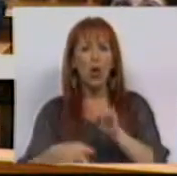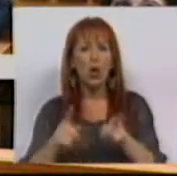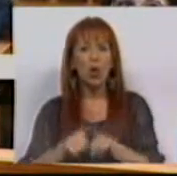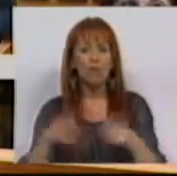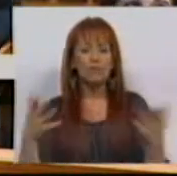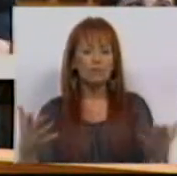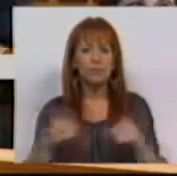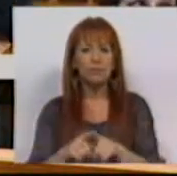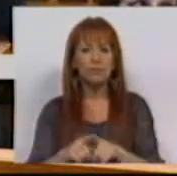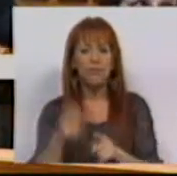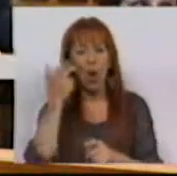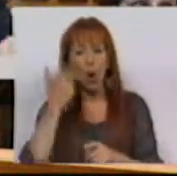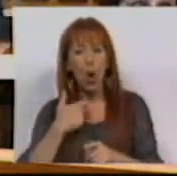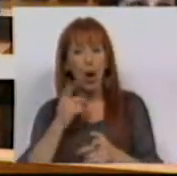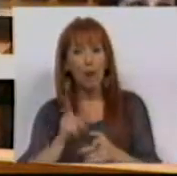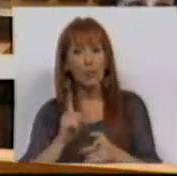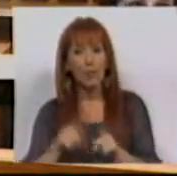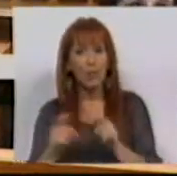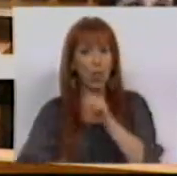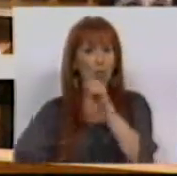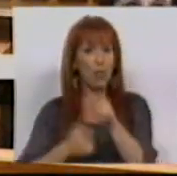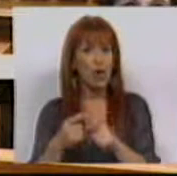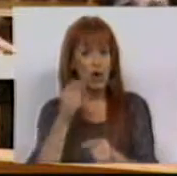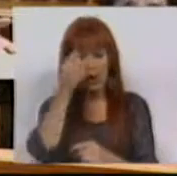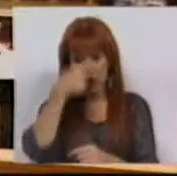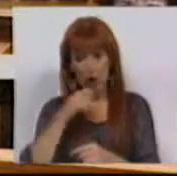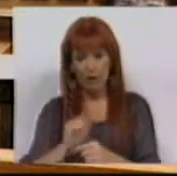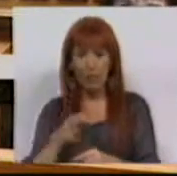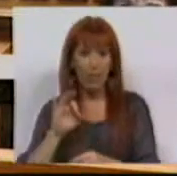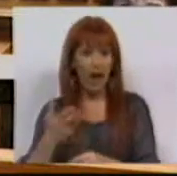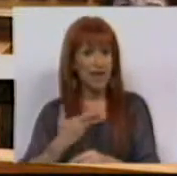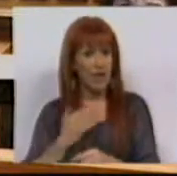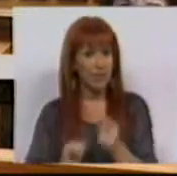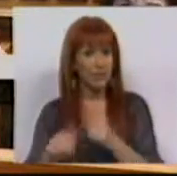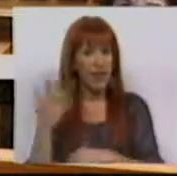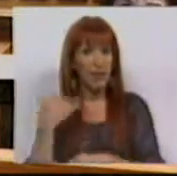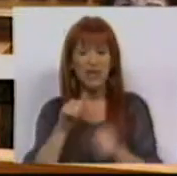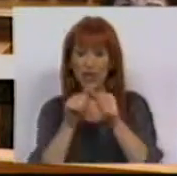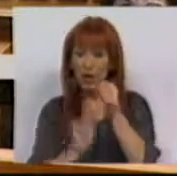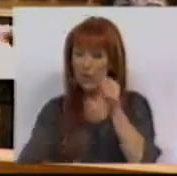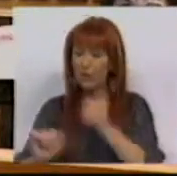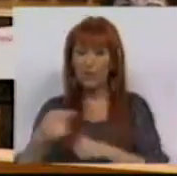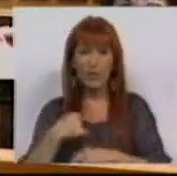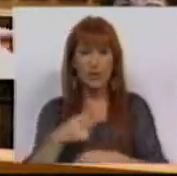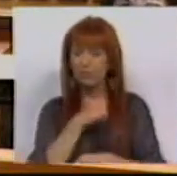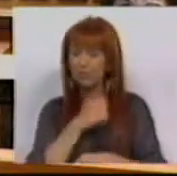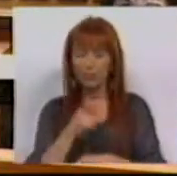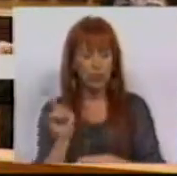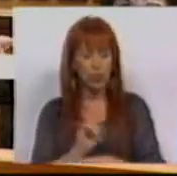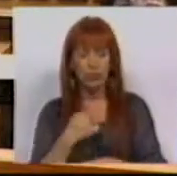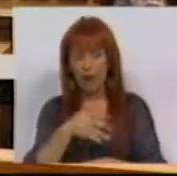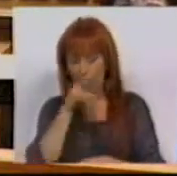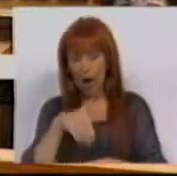a de honrar o melhor da história do PSD. Mas a sua intervenção não me permite fazer